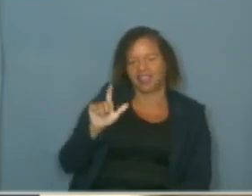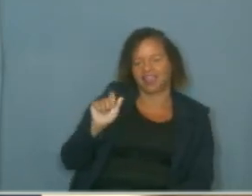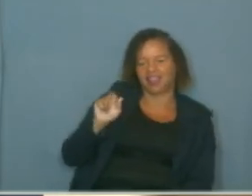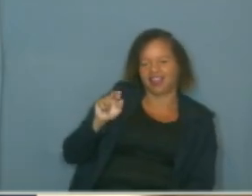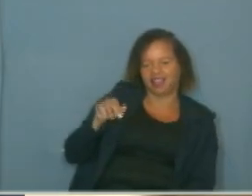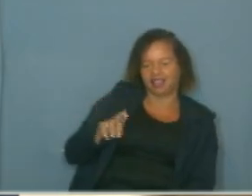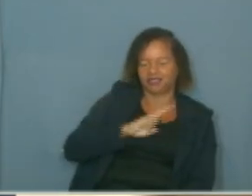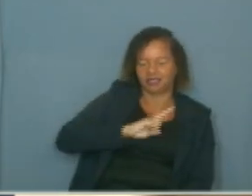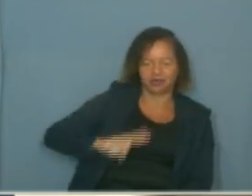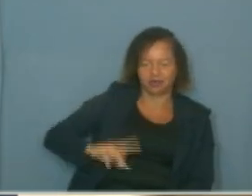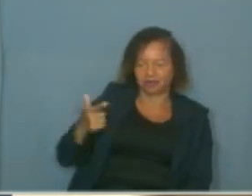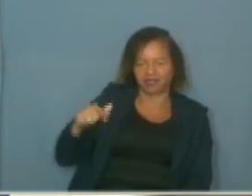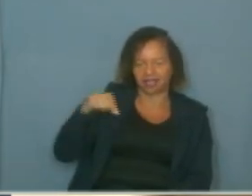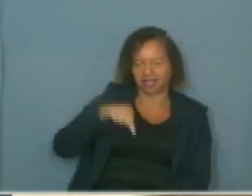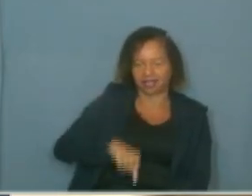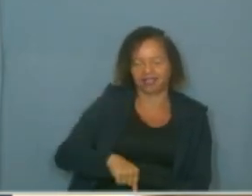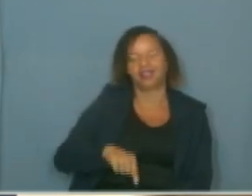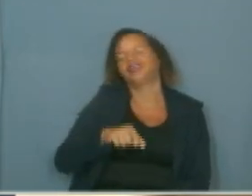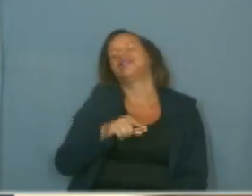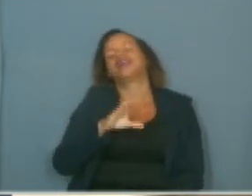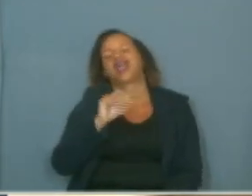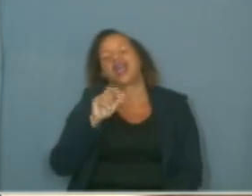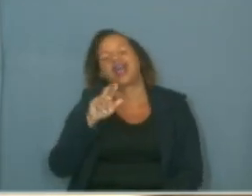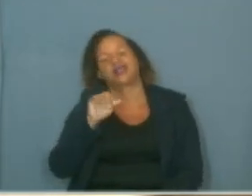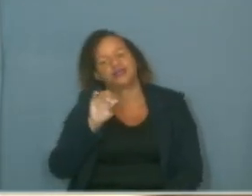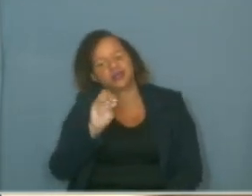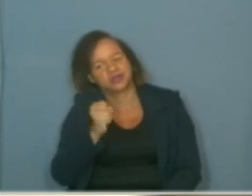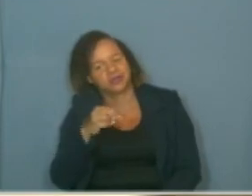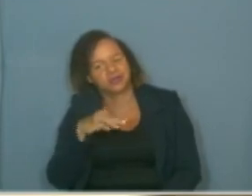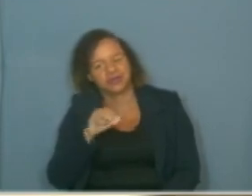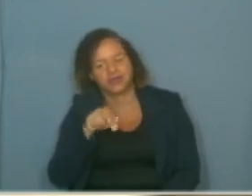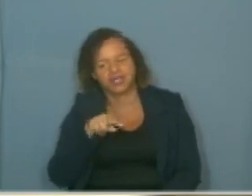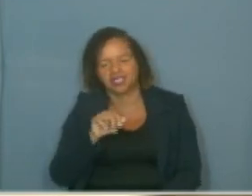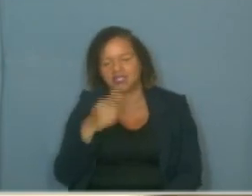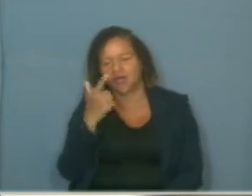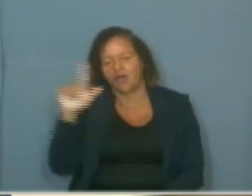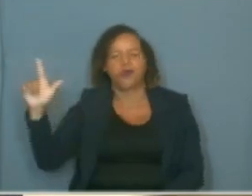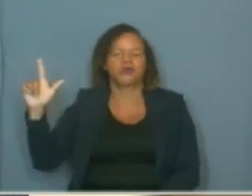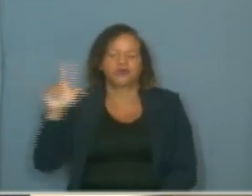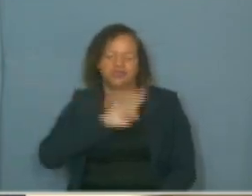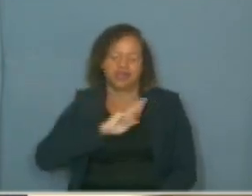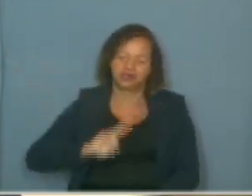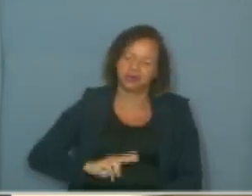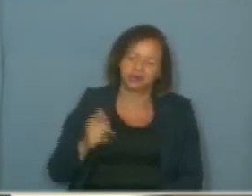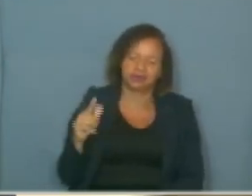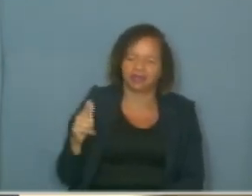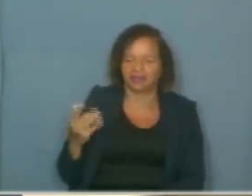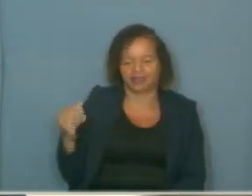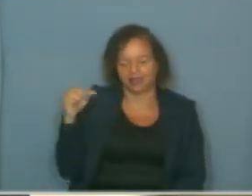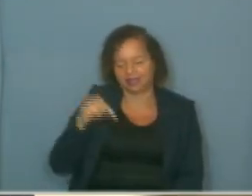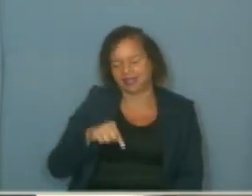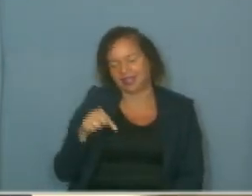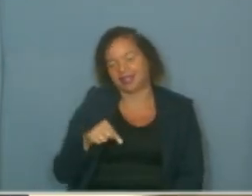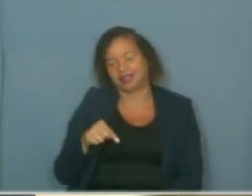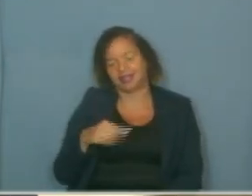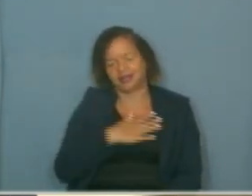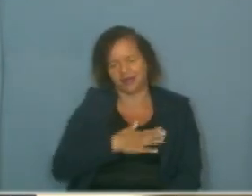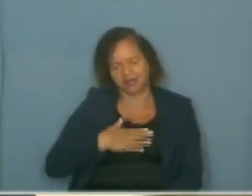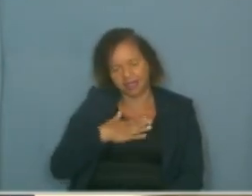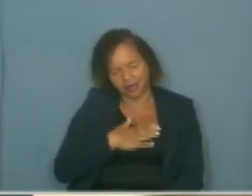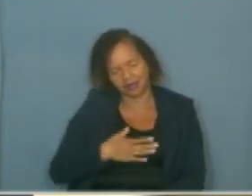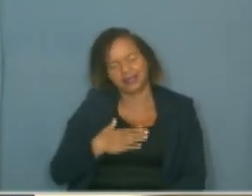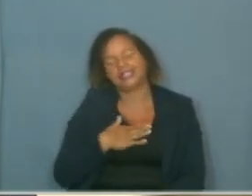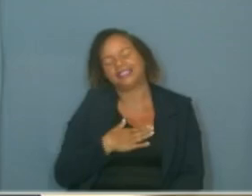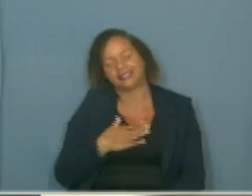nessa casa. O próprio vereador Carlos Muniz não estava nessa casa. E outros vereadores e vereadoras que também chegaram aqui e que gostariam de